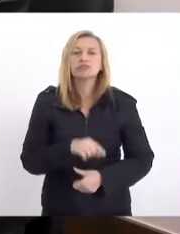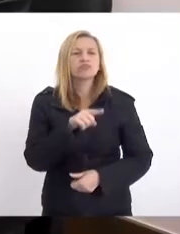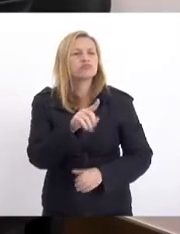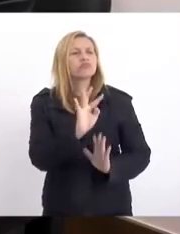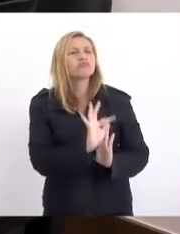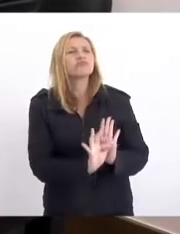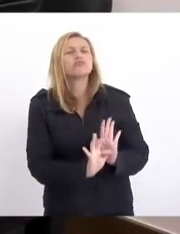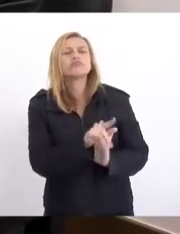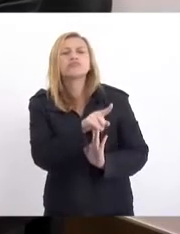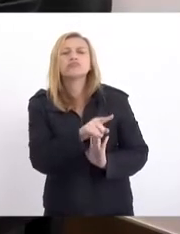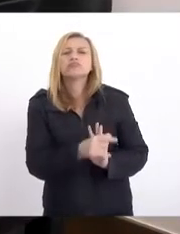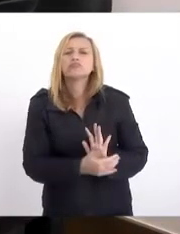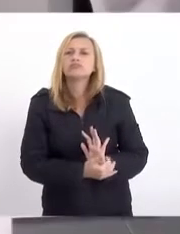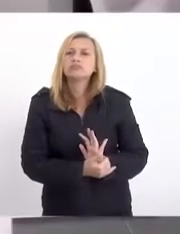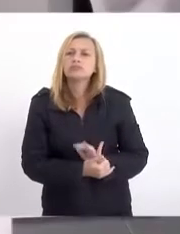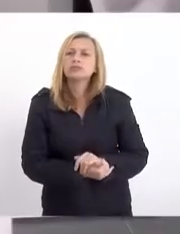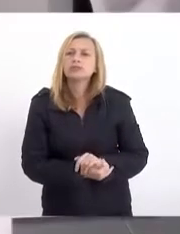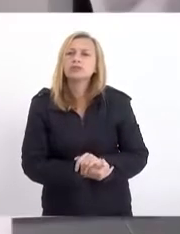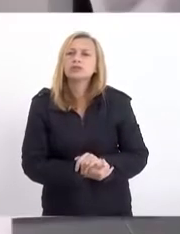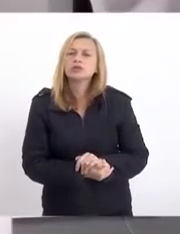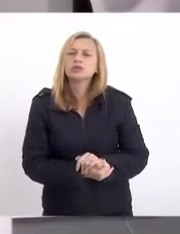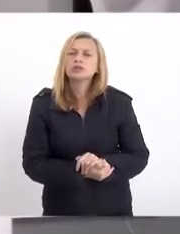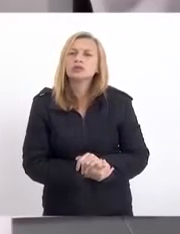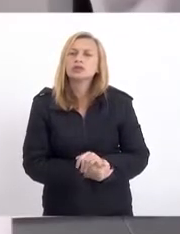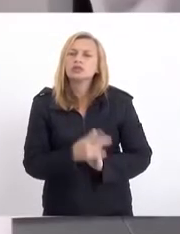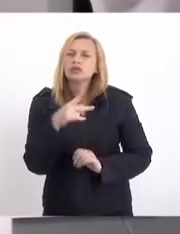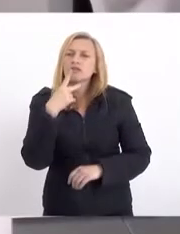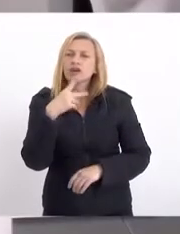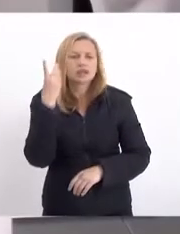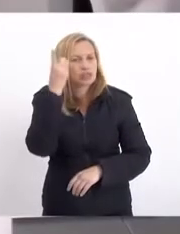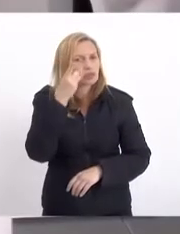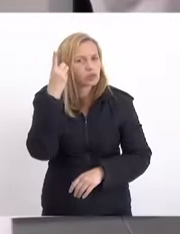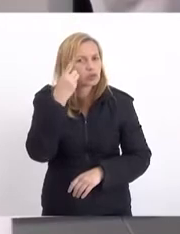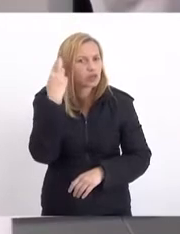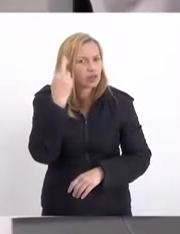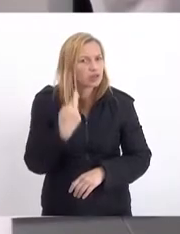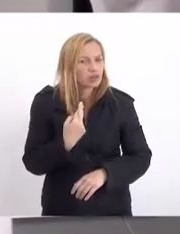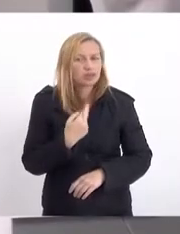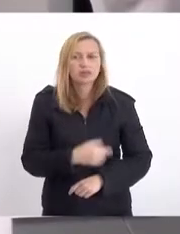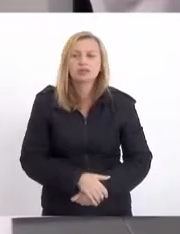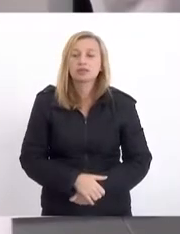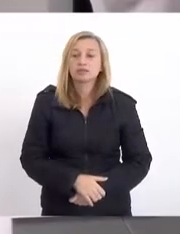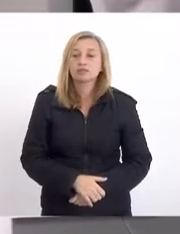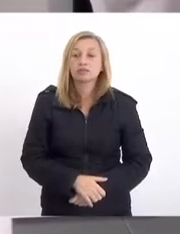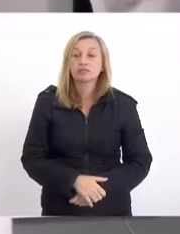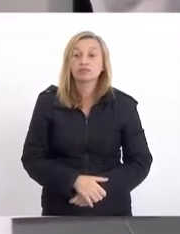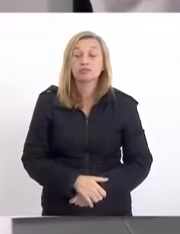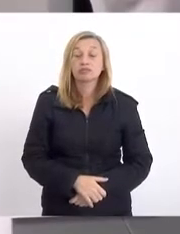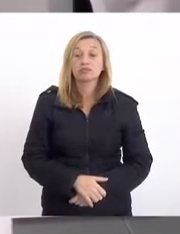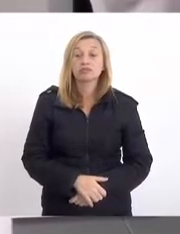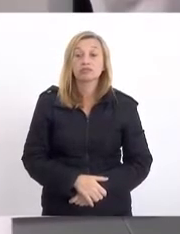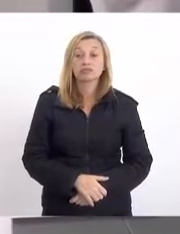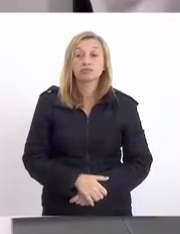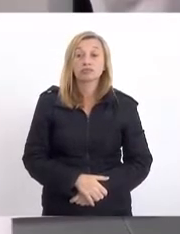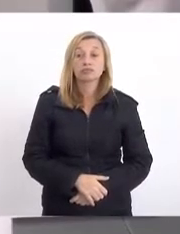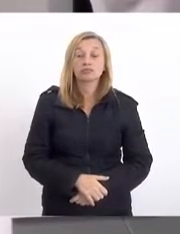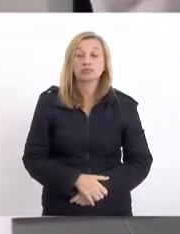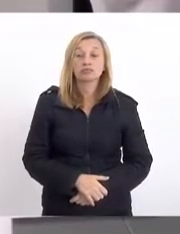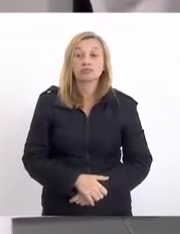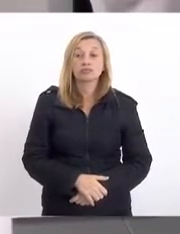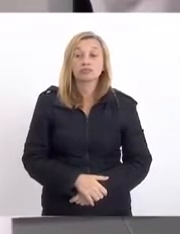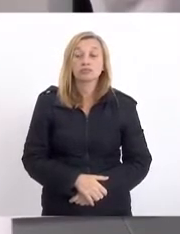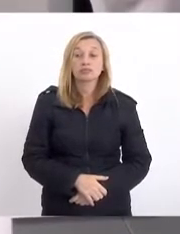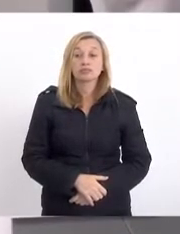texto, em cima da fala da deputada Renata Souza, nós vamos adicionar